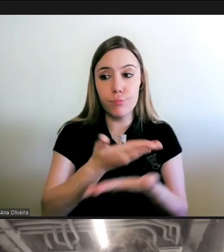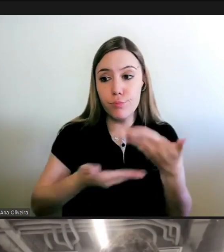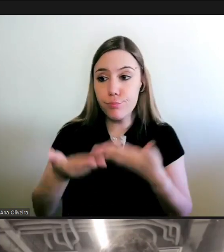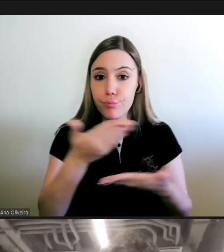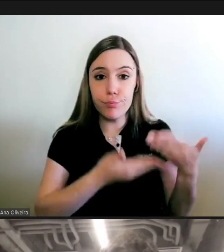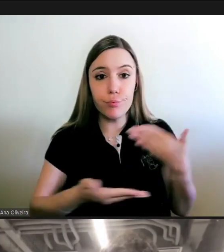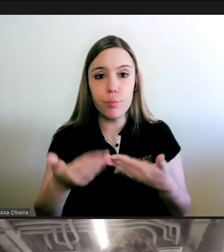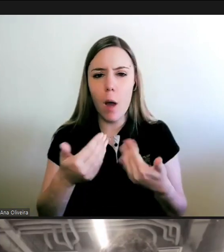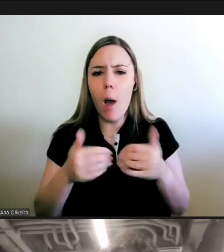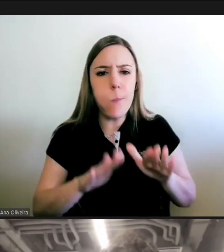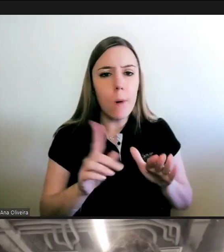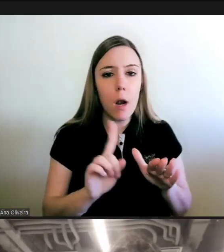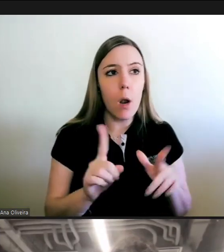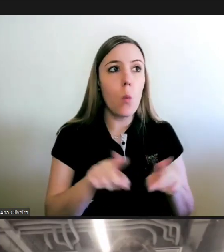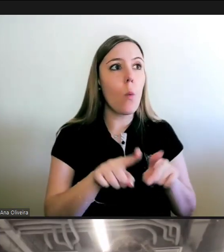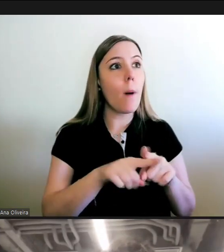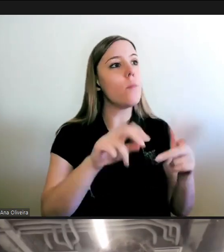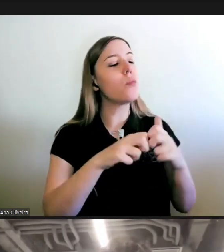não abordamos um problema,